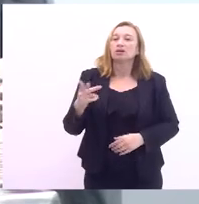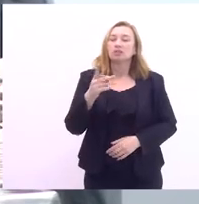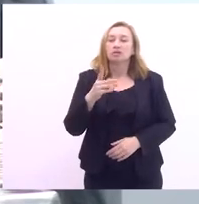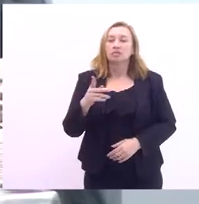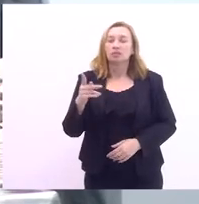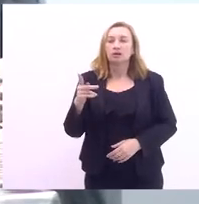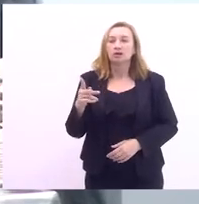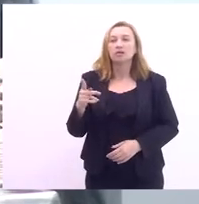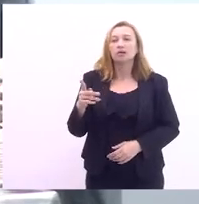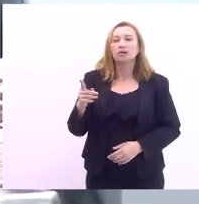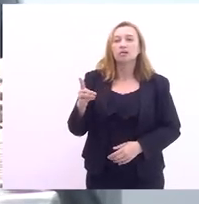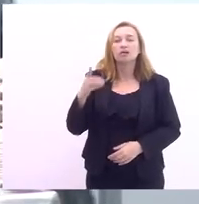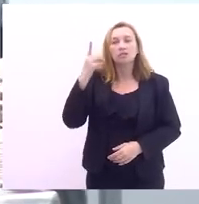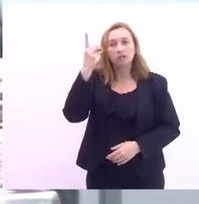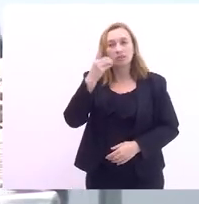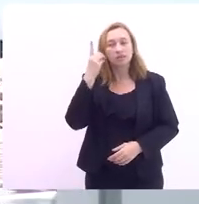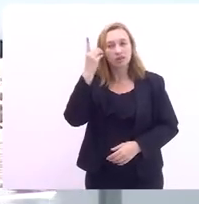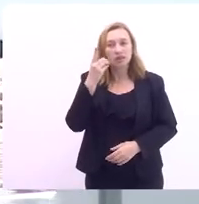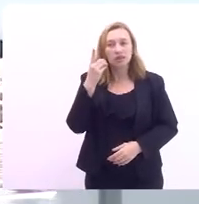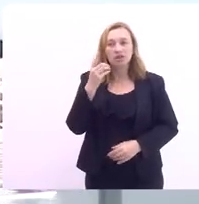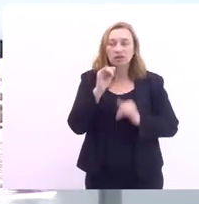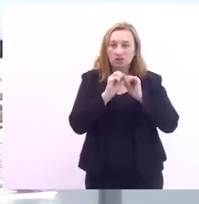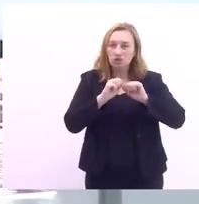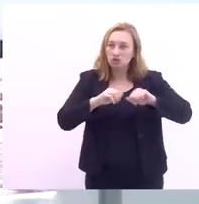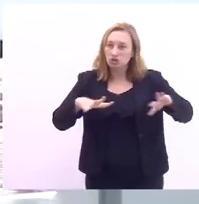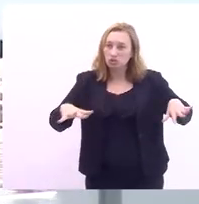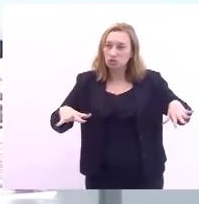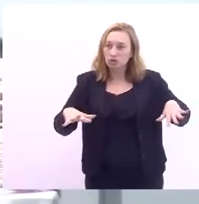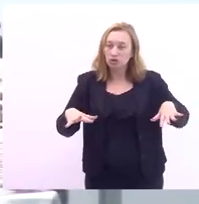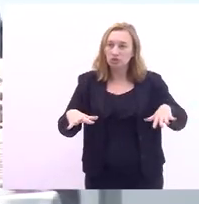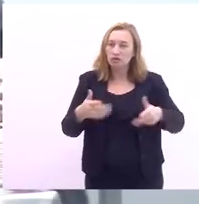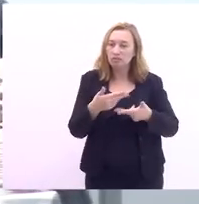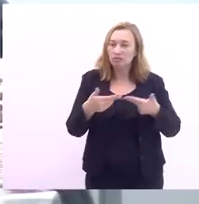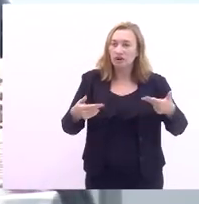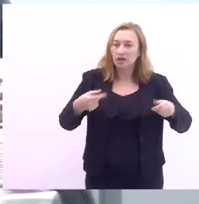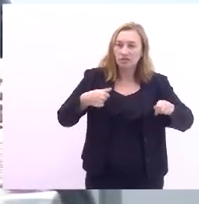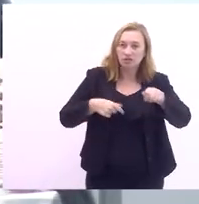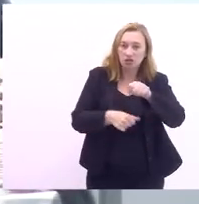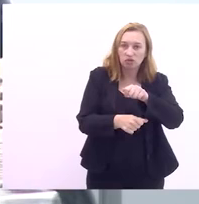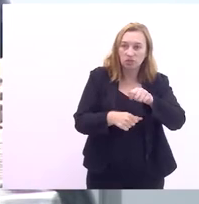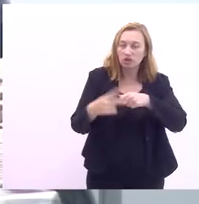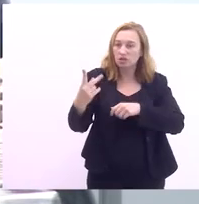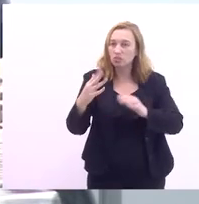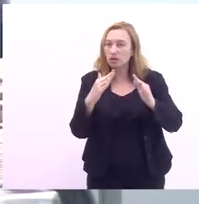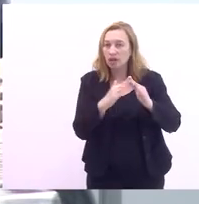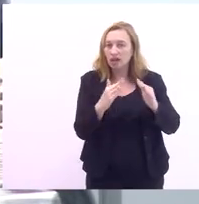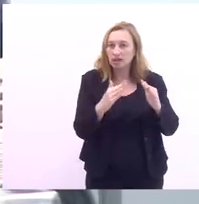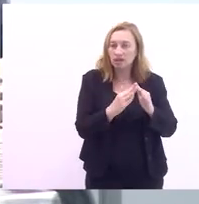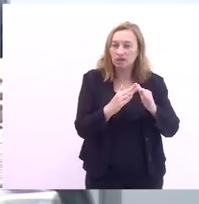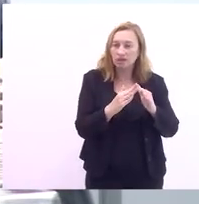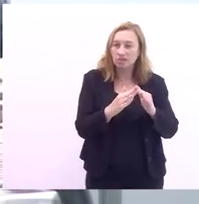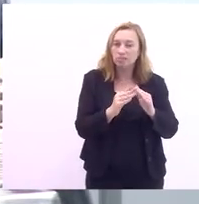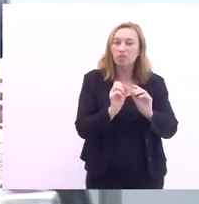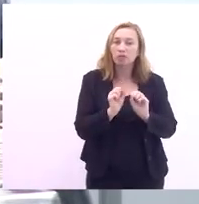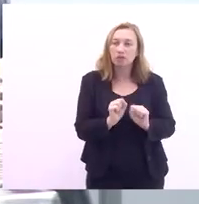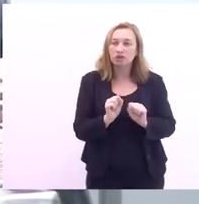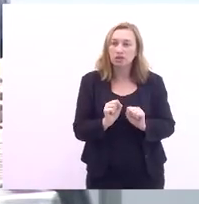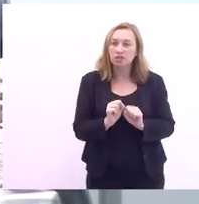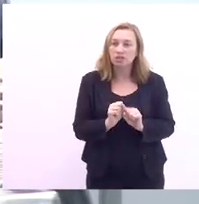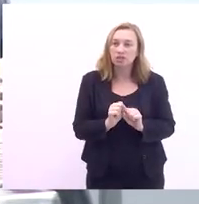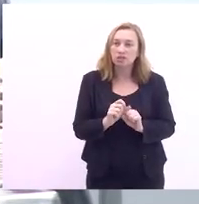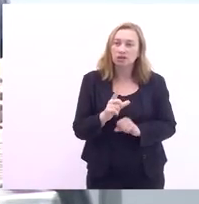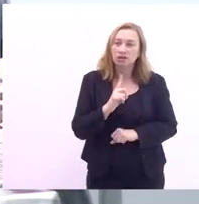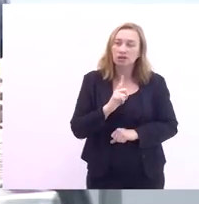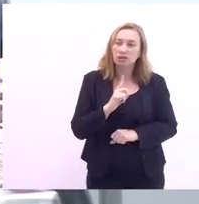geração distribuída. Muitos fizeram grandes investimentos nas suas casas para poderem